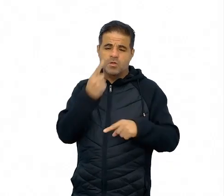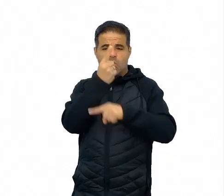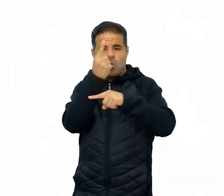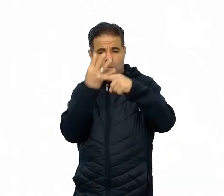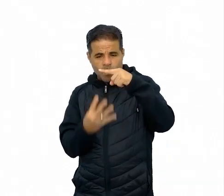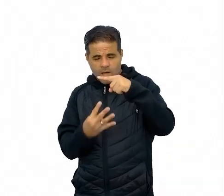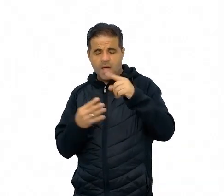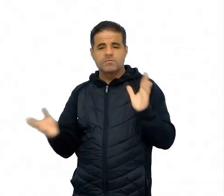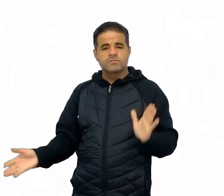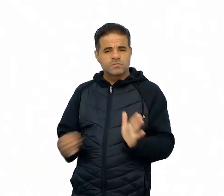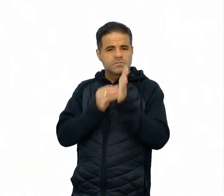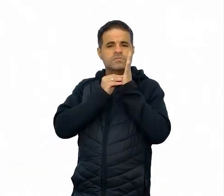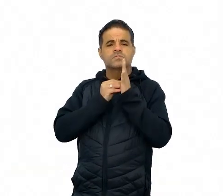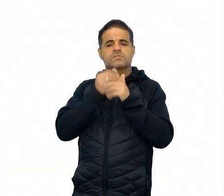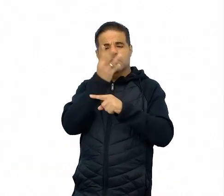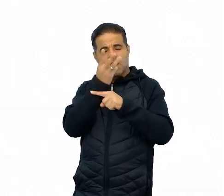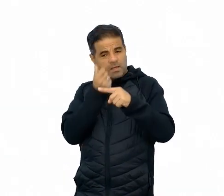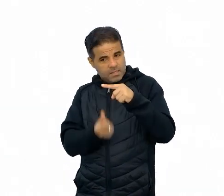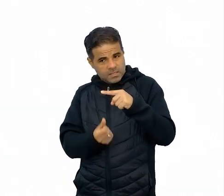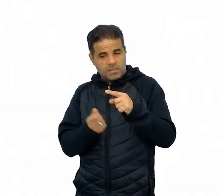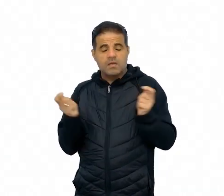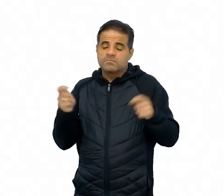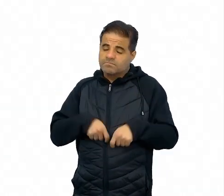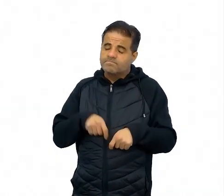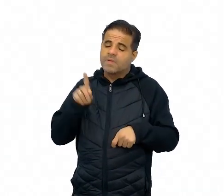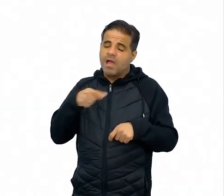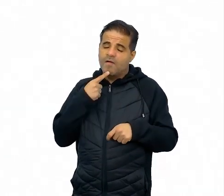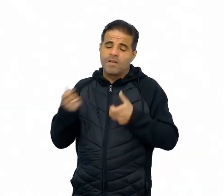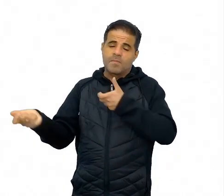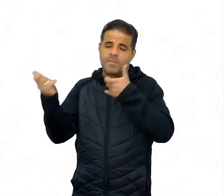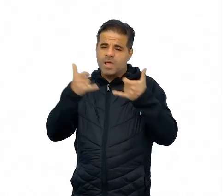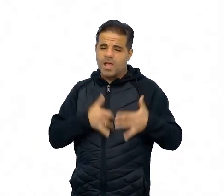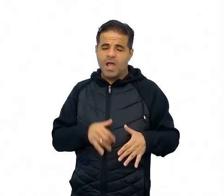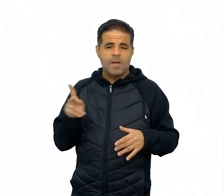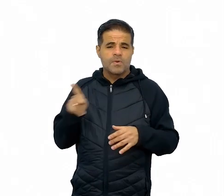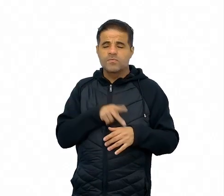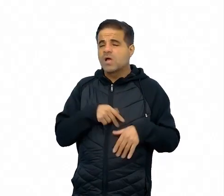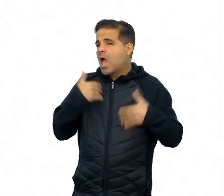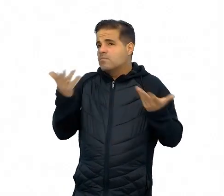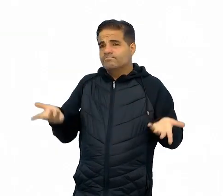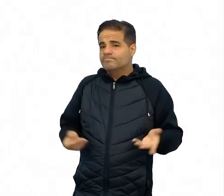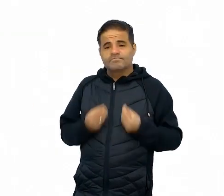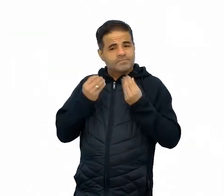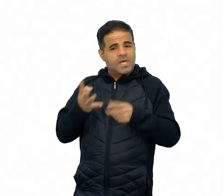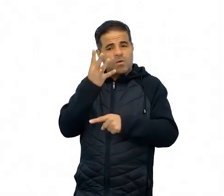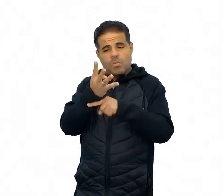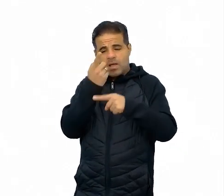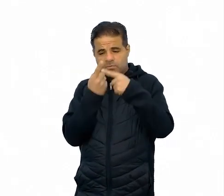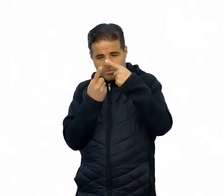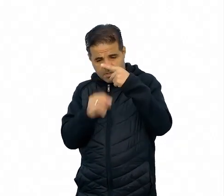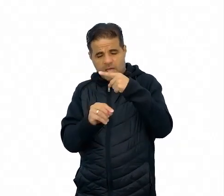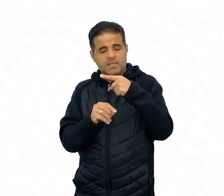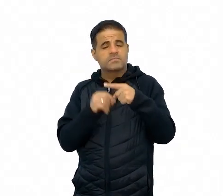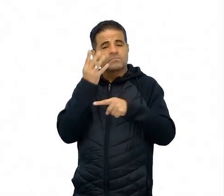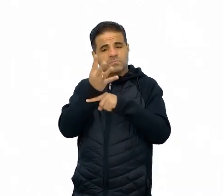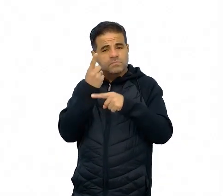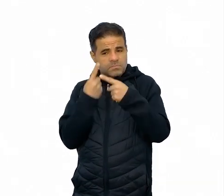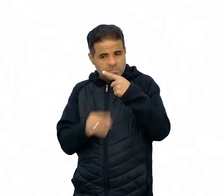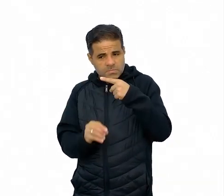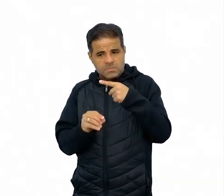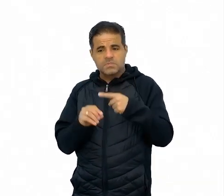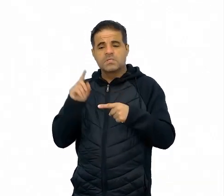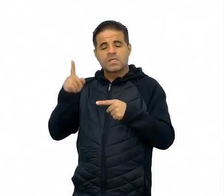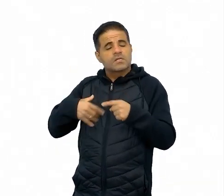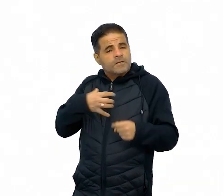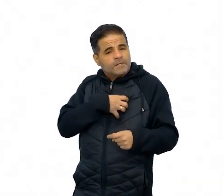1/4 adicionado a 3/6, possivelmente ele fala, professora, dá 4/10, né? Então,